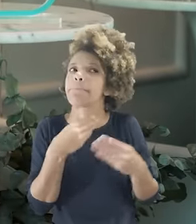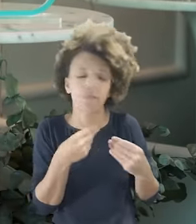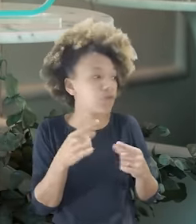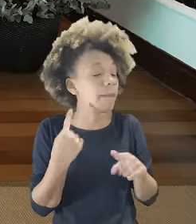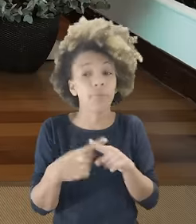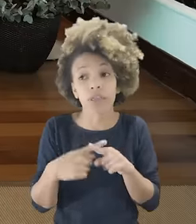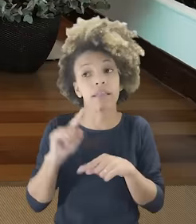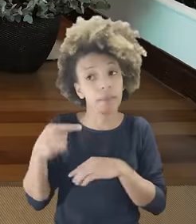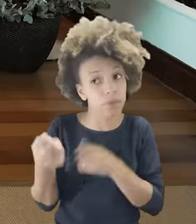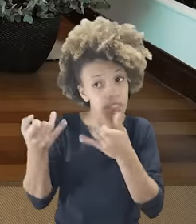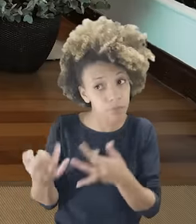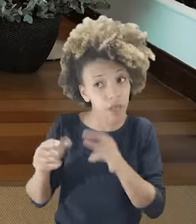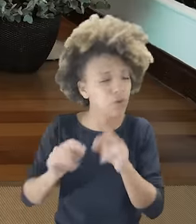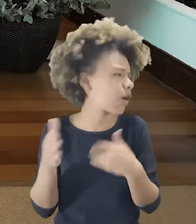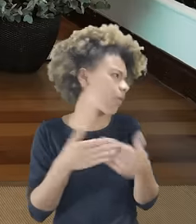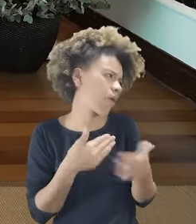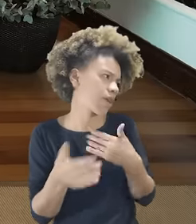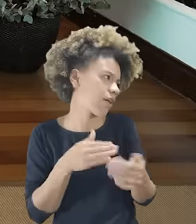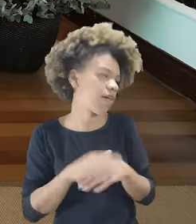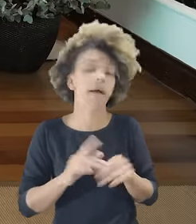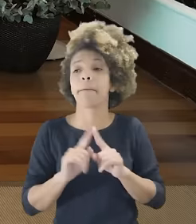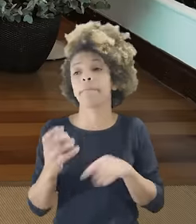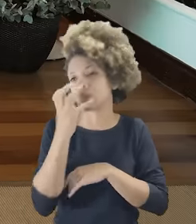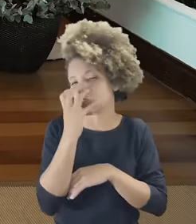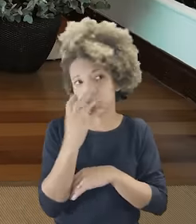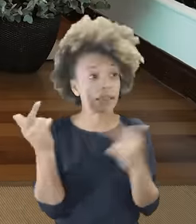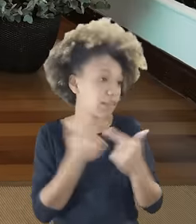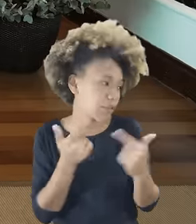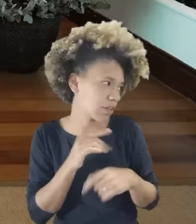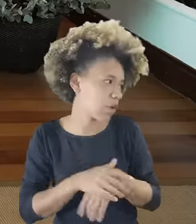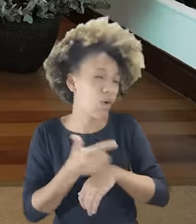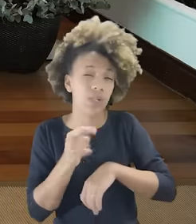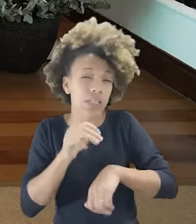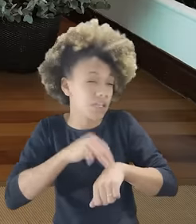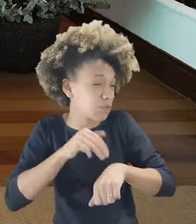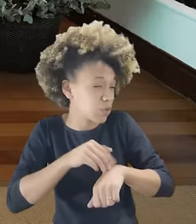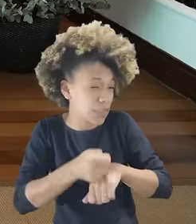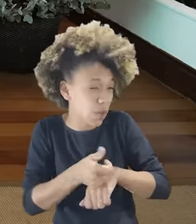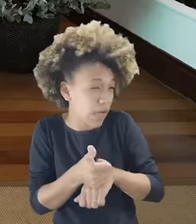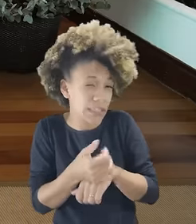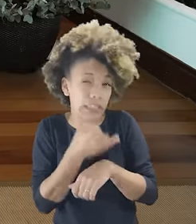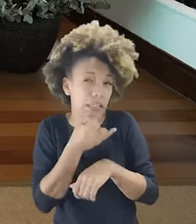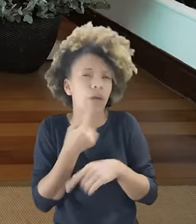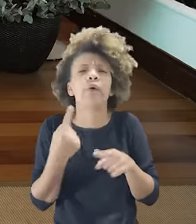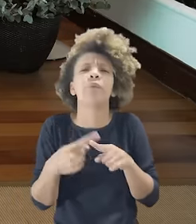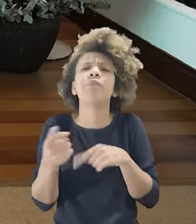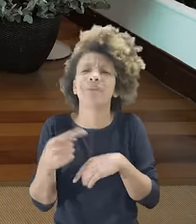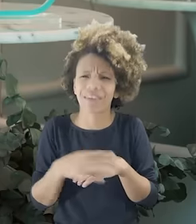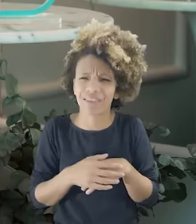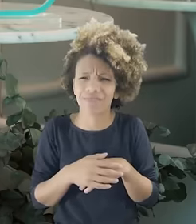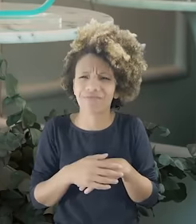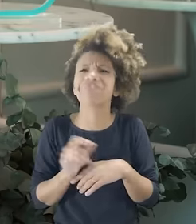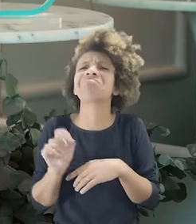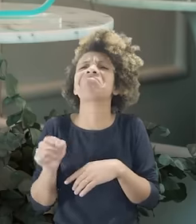que é muito isso porque depois você tá falando de qualquer coisa um filhote de golden os primeiros 10 minutos é quase como por que